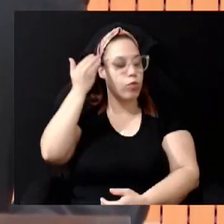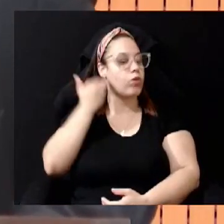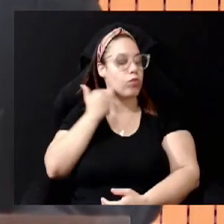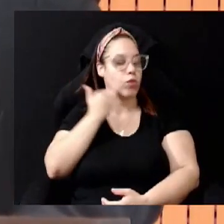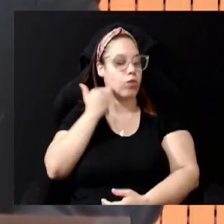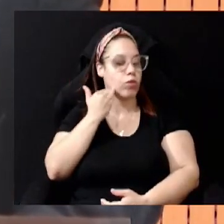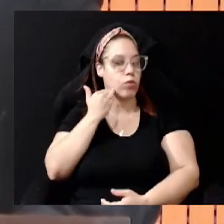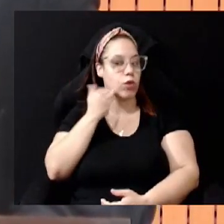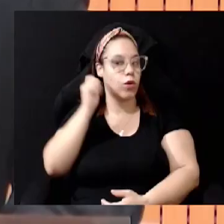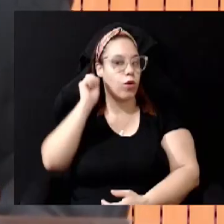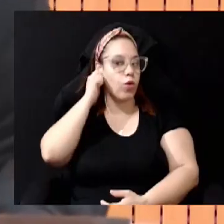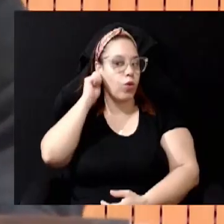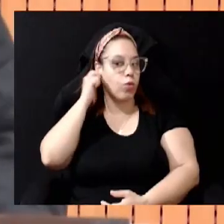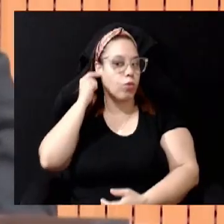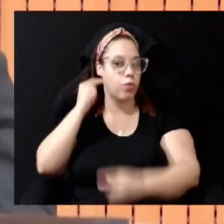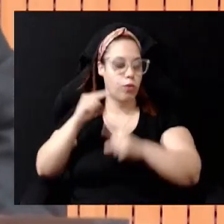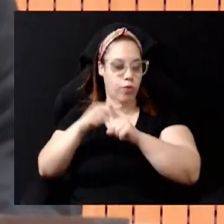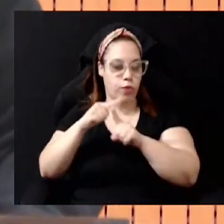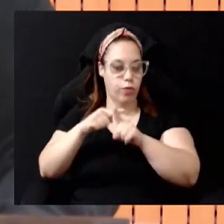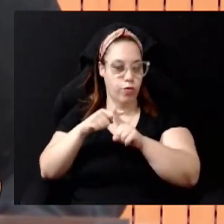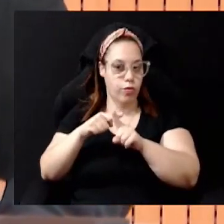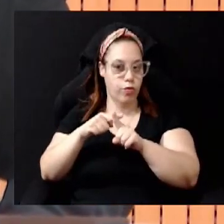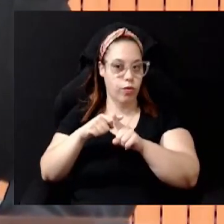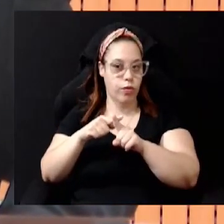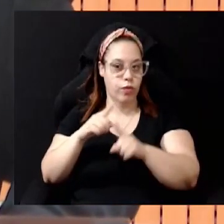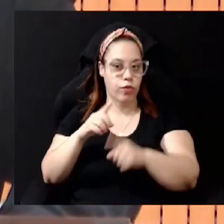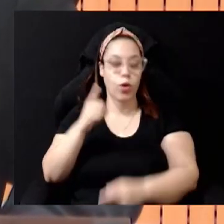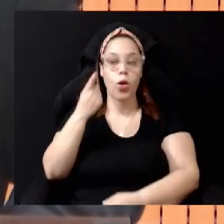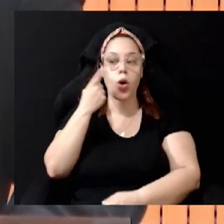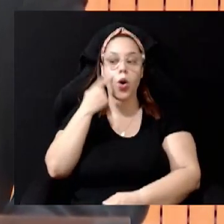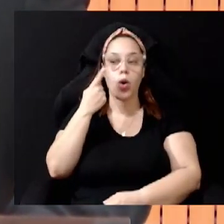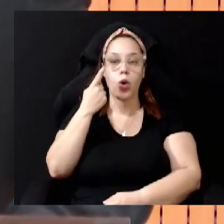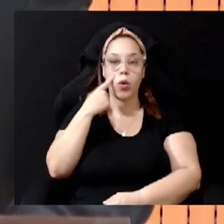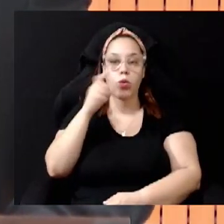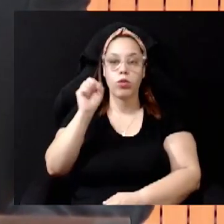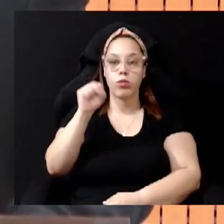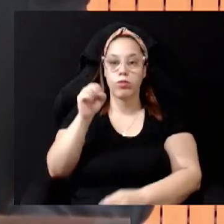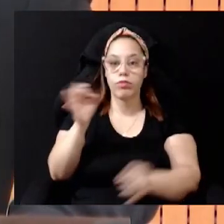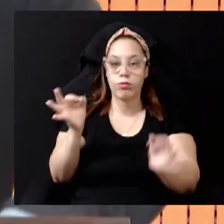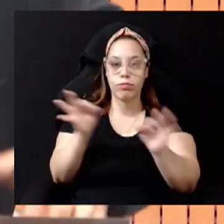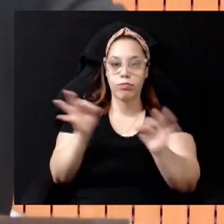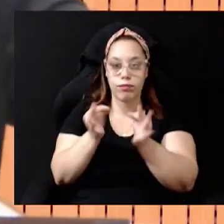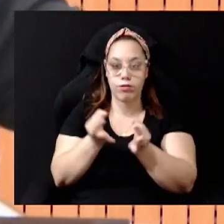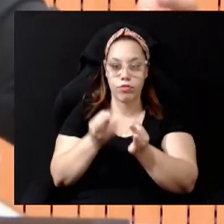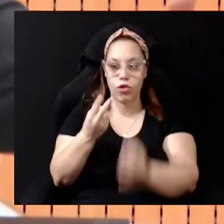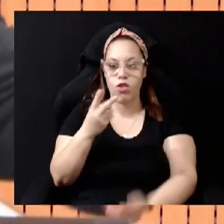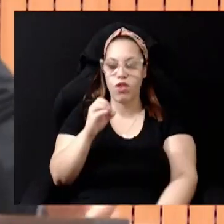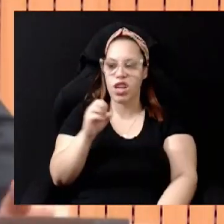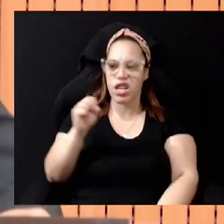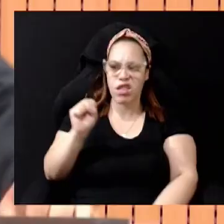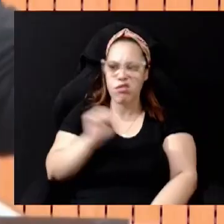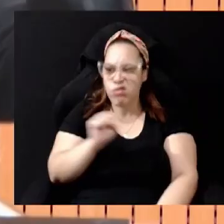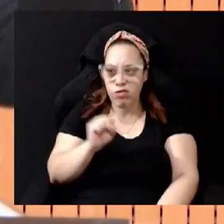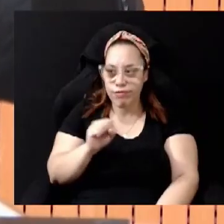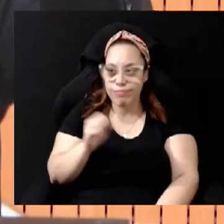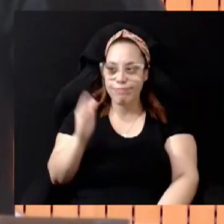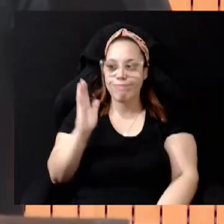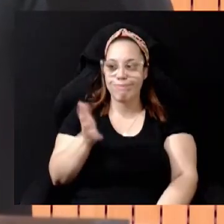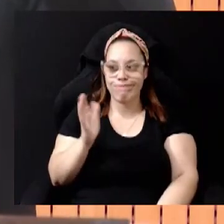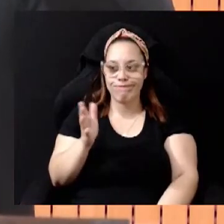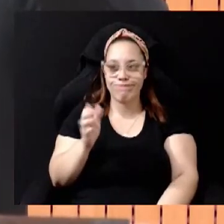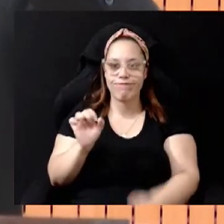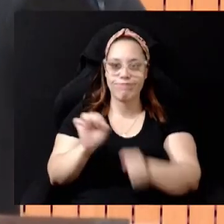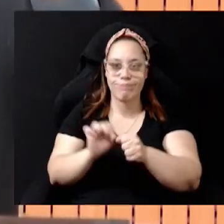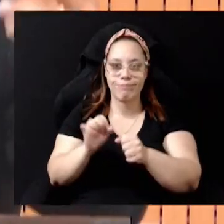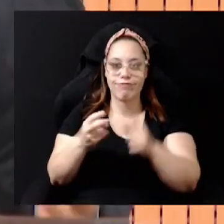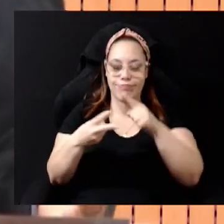de cruz na orelha direita. Olha só, simples, não demorei 20 segundos e já estamos fazendo 2